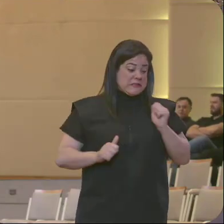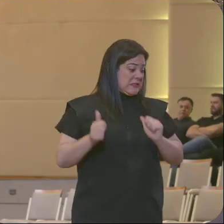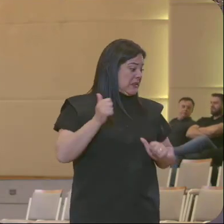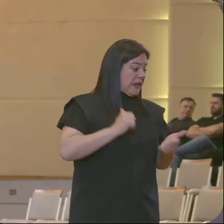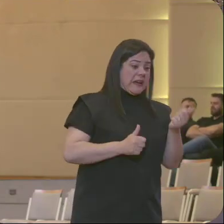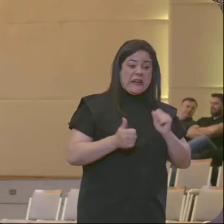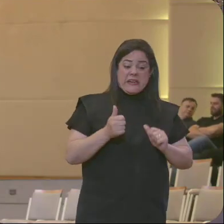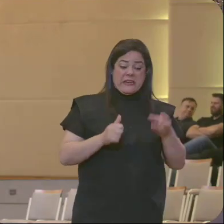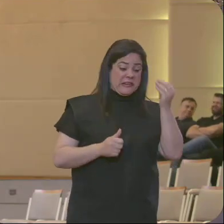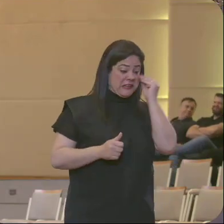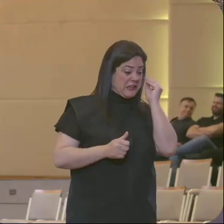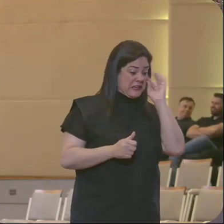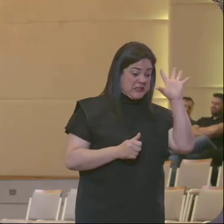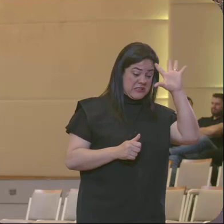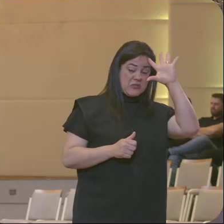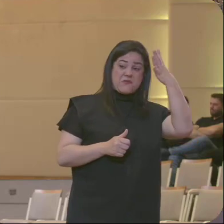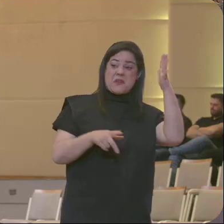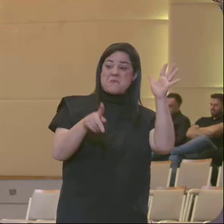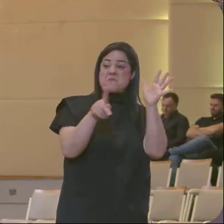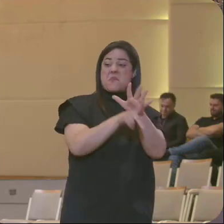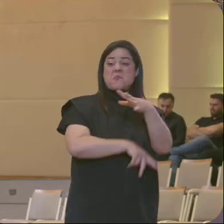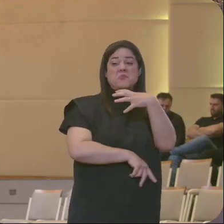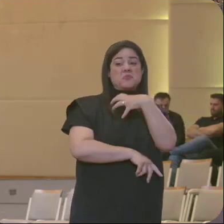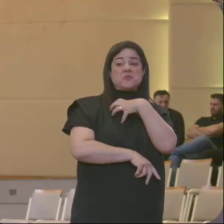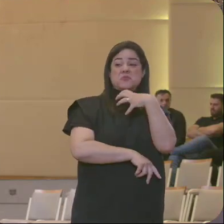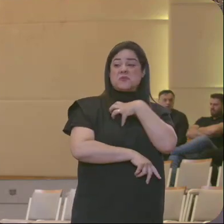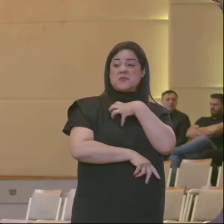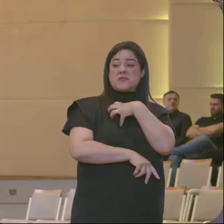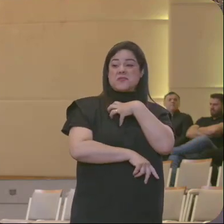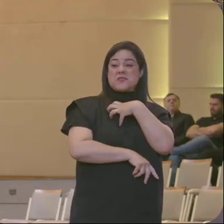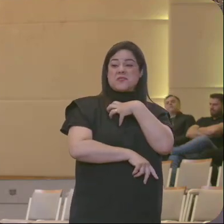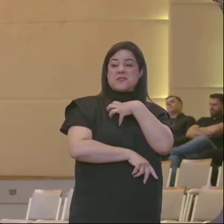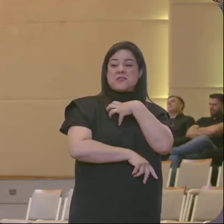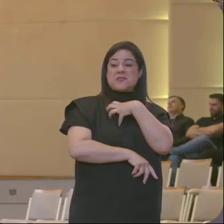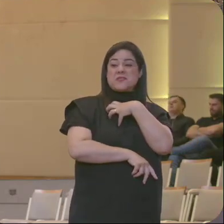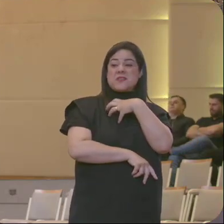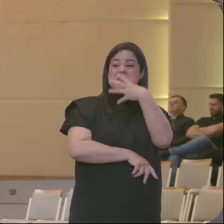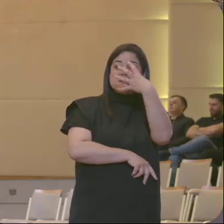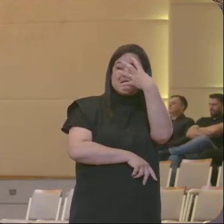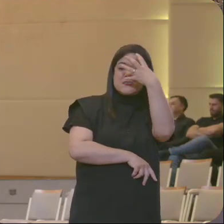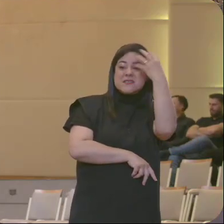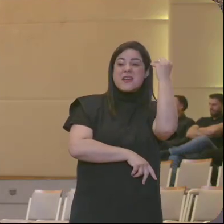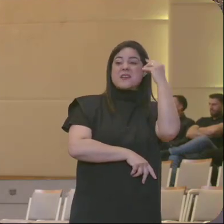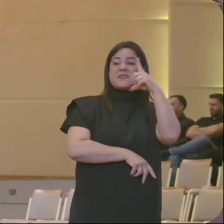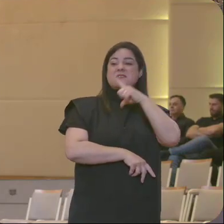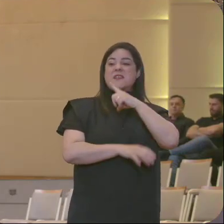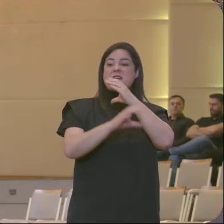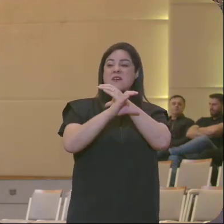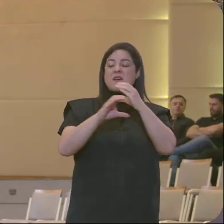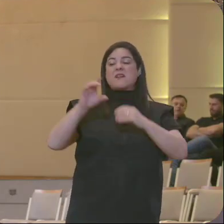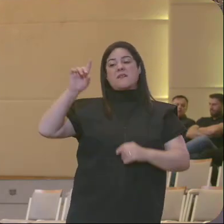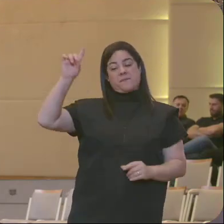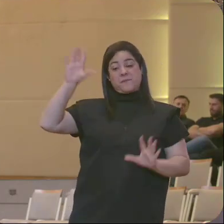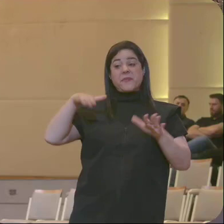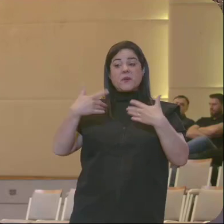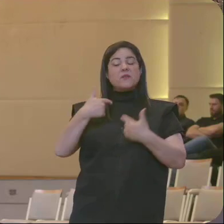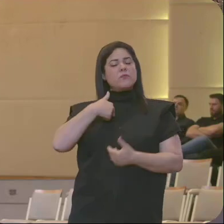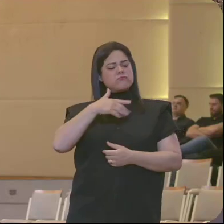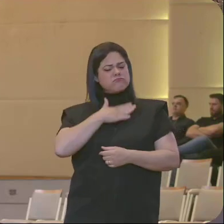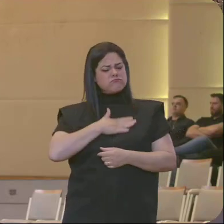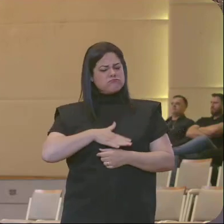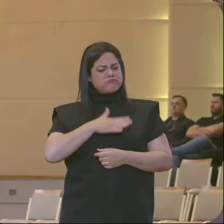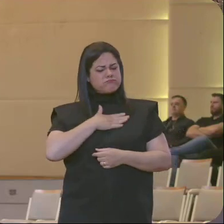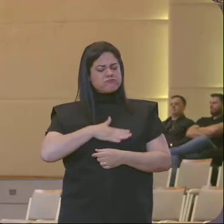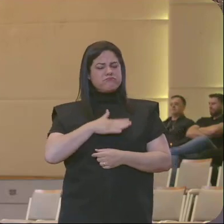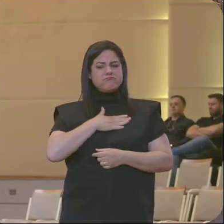tentando resolver os problemas da nossa própria maneira, que a gente esquece de ter confiança em Deus. E quando eu descanso